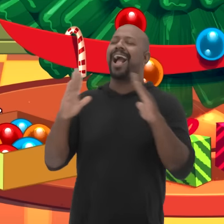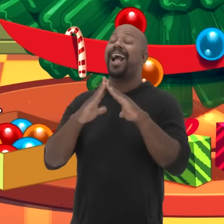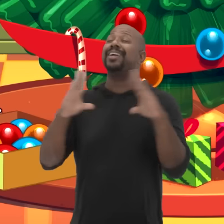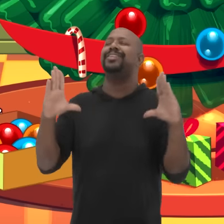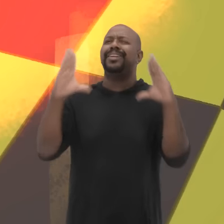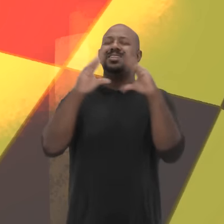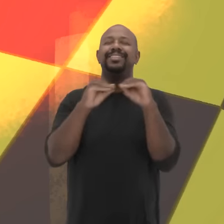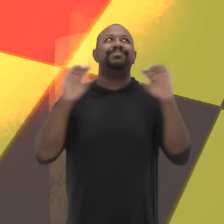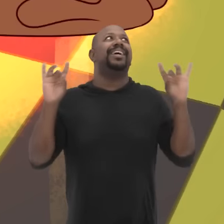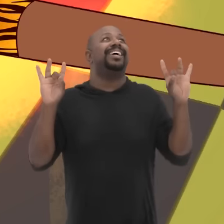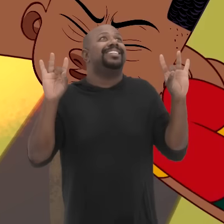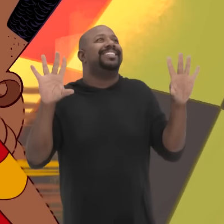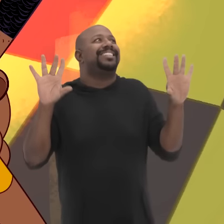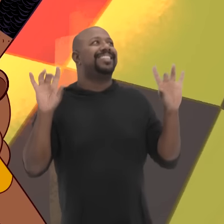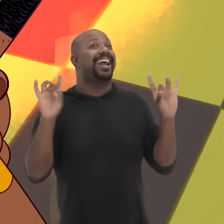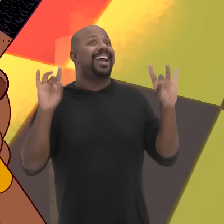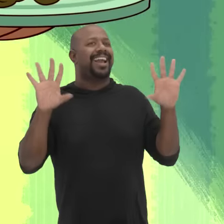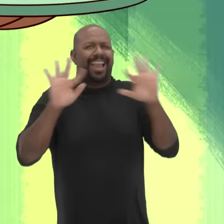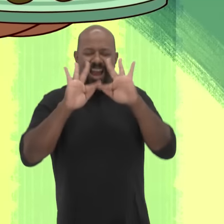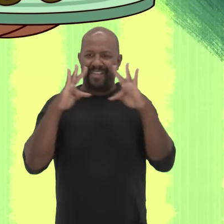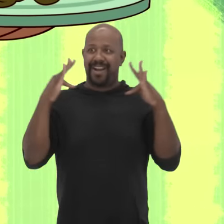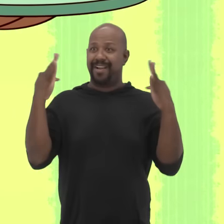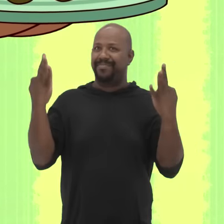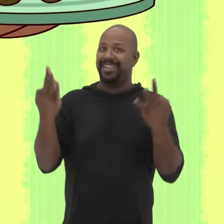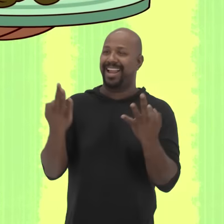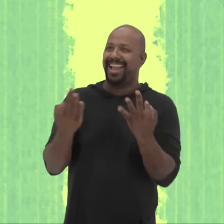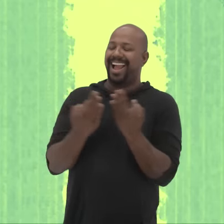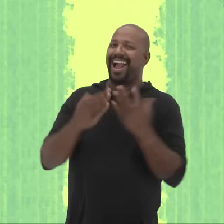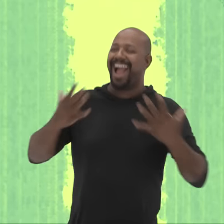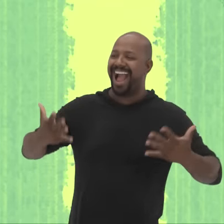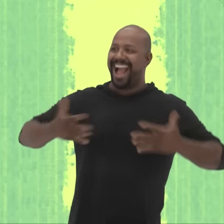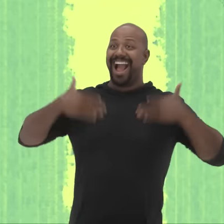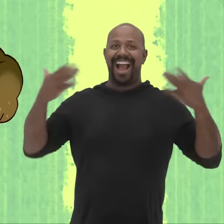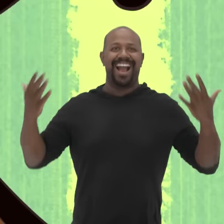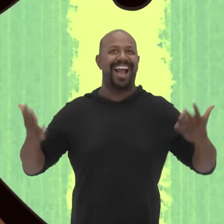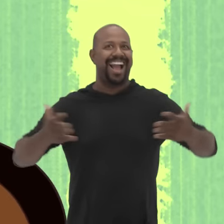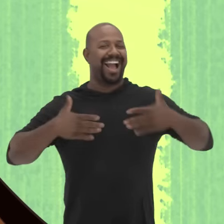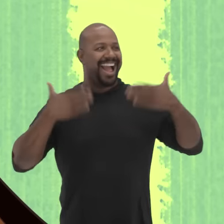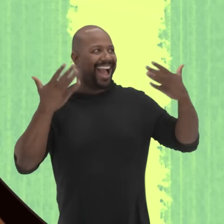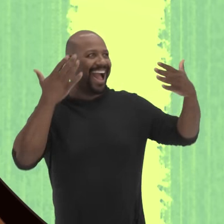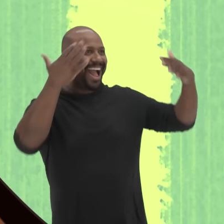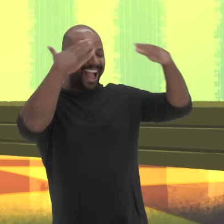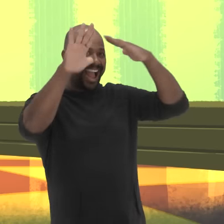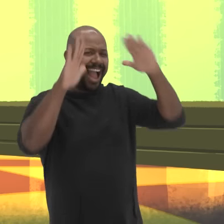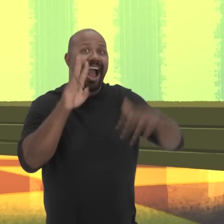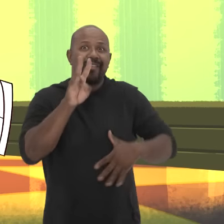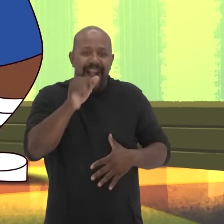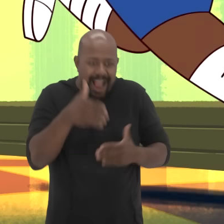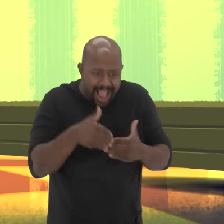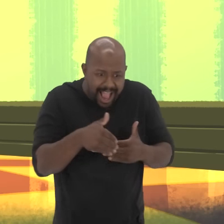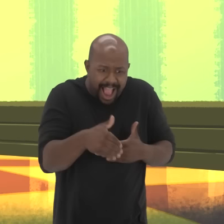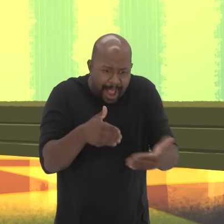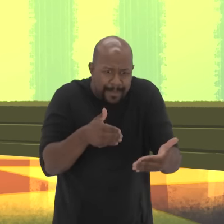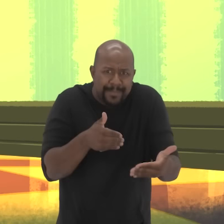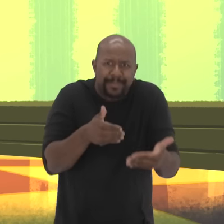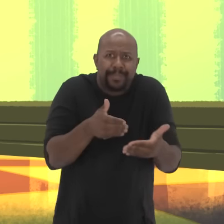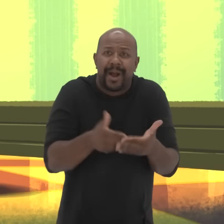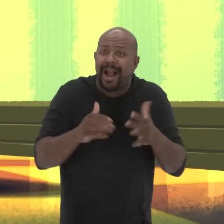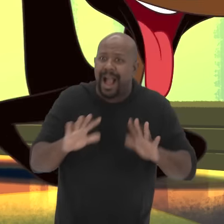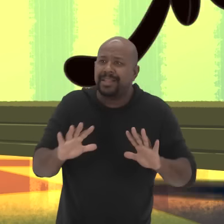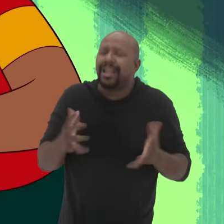pra uma noite especial. A família animada, vem chegando o